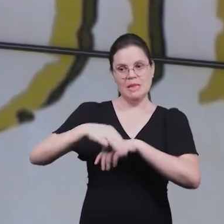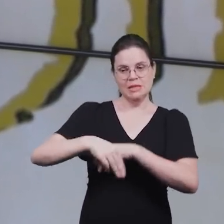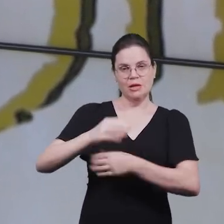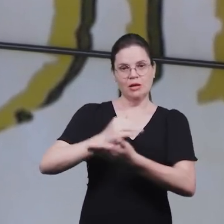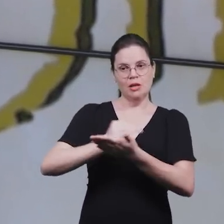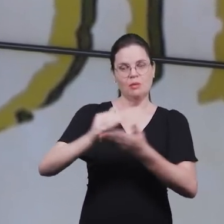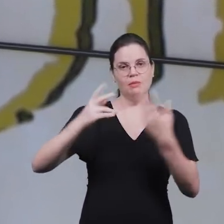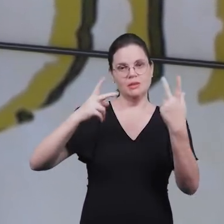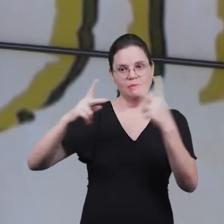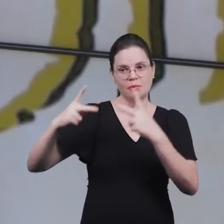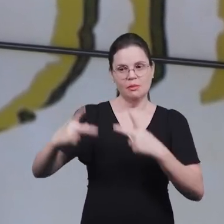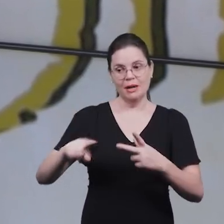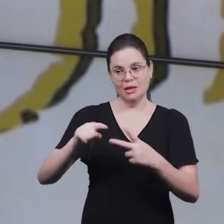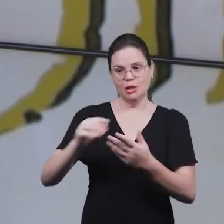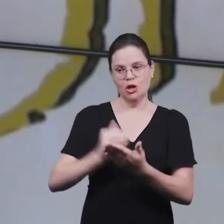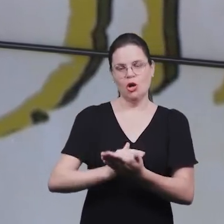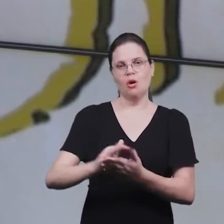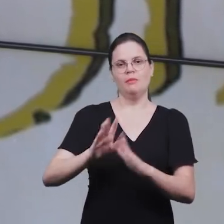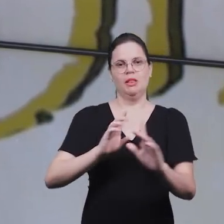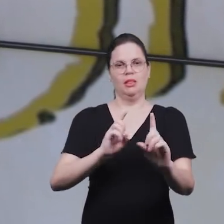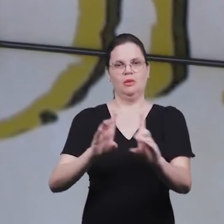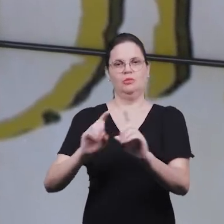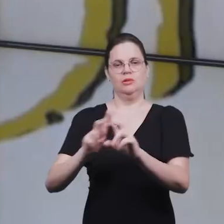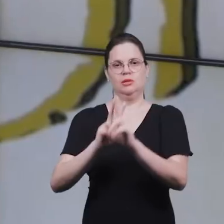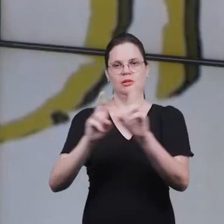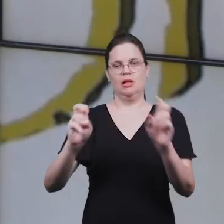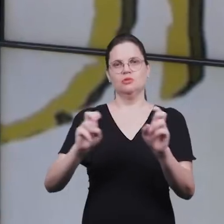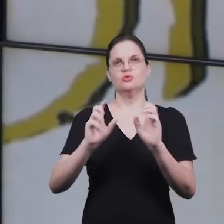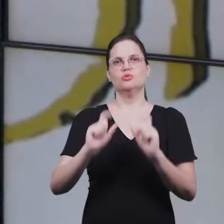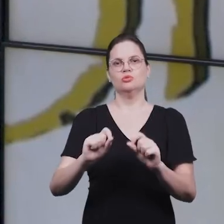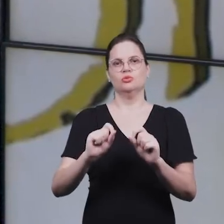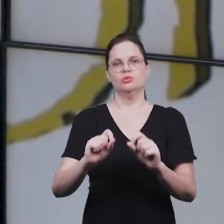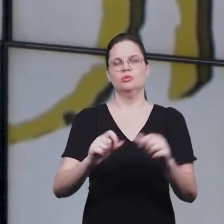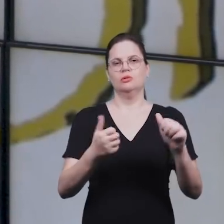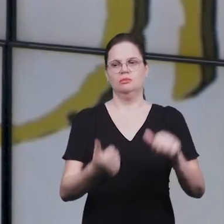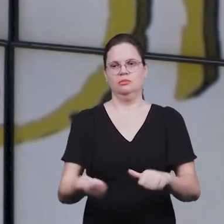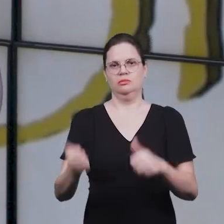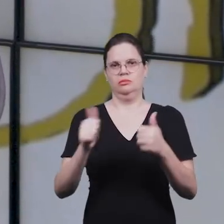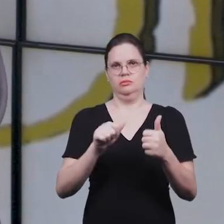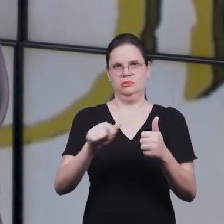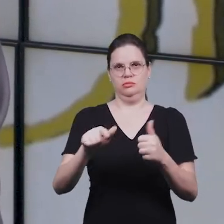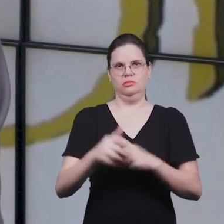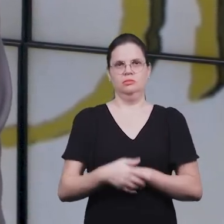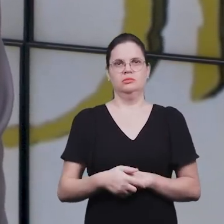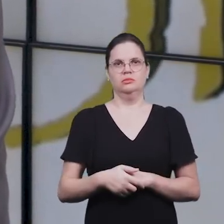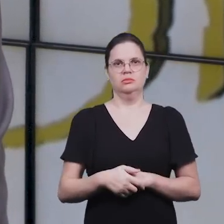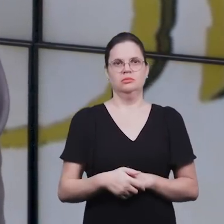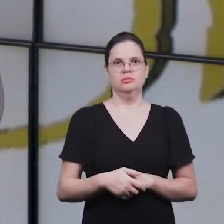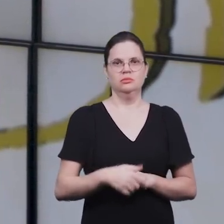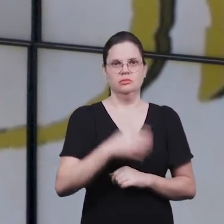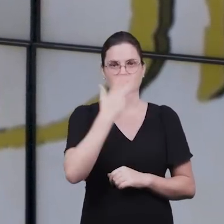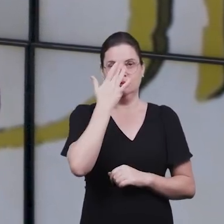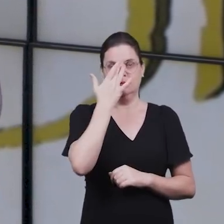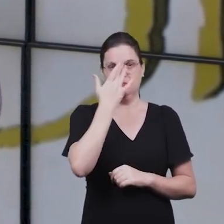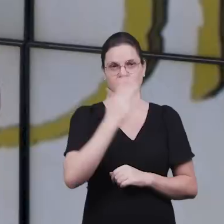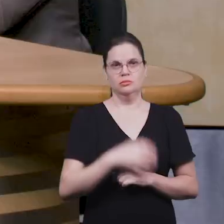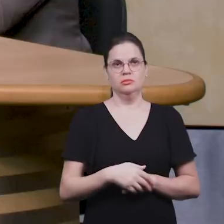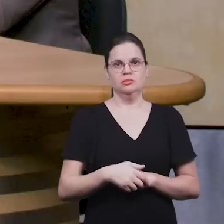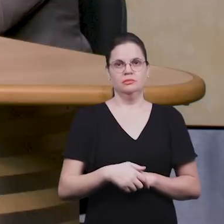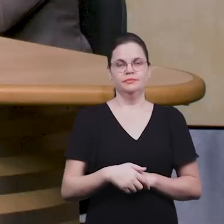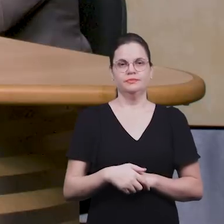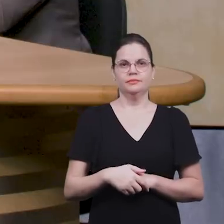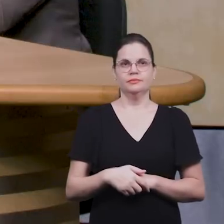nascer a doutrina do batismo nas águas. Quando o Senhor fala aí de batizar em nome do Pai, do Filho e do Espírito Santo. Então tem